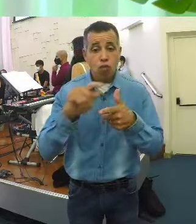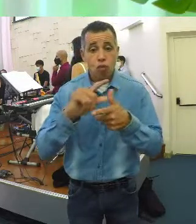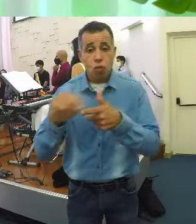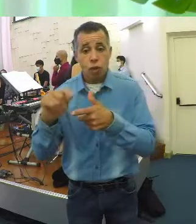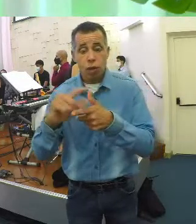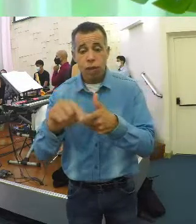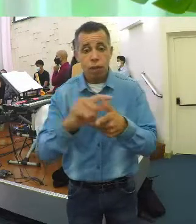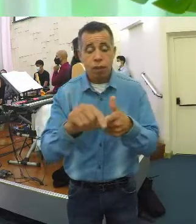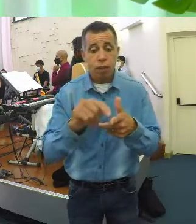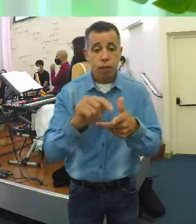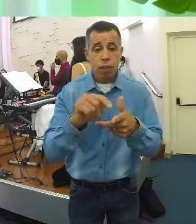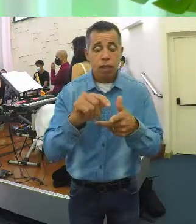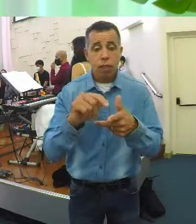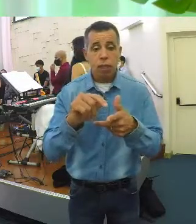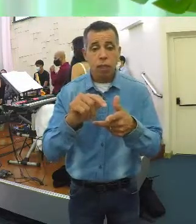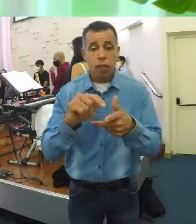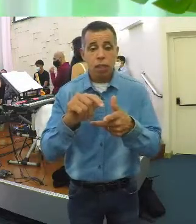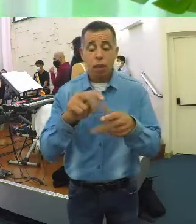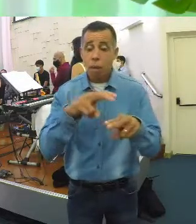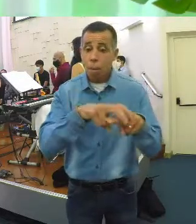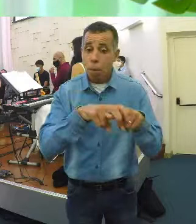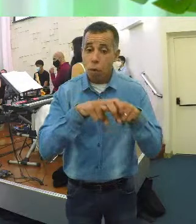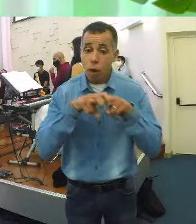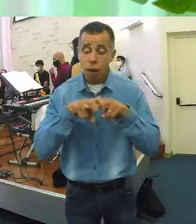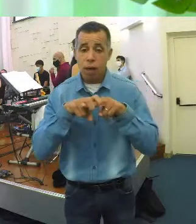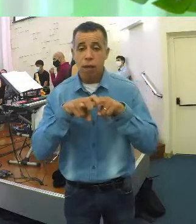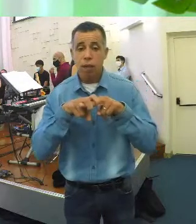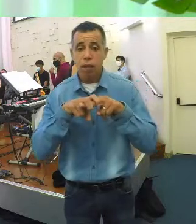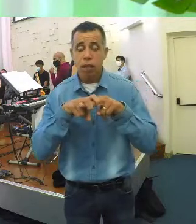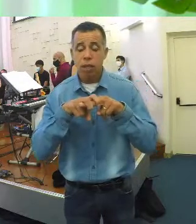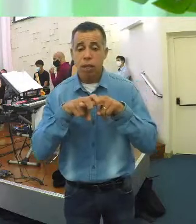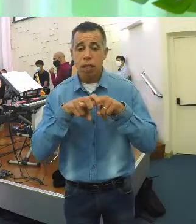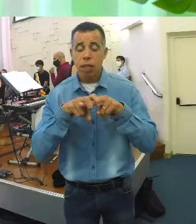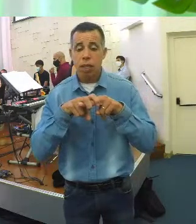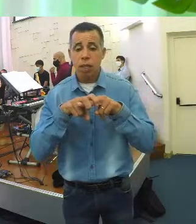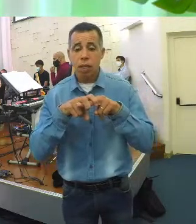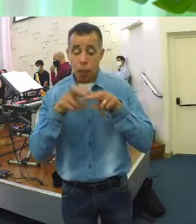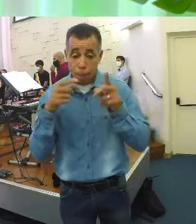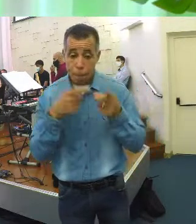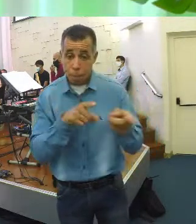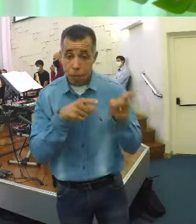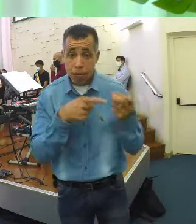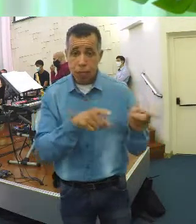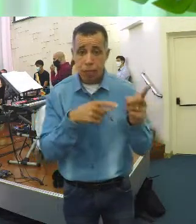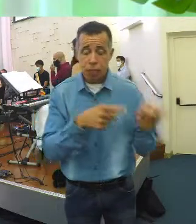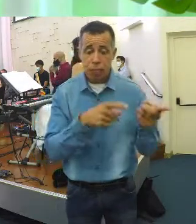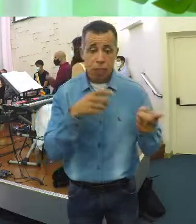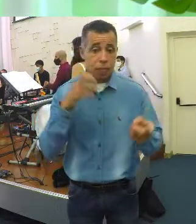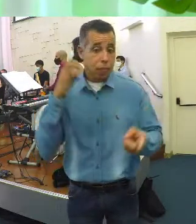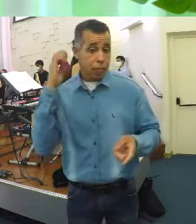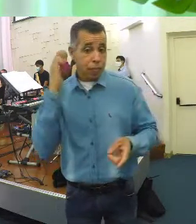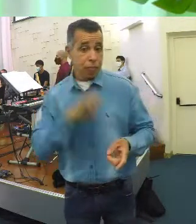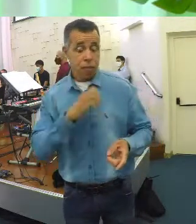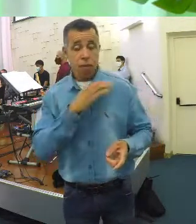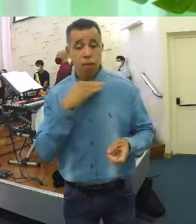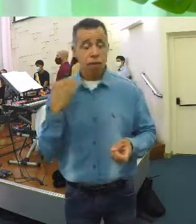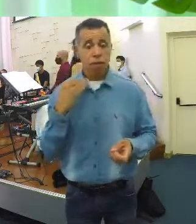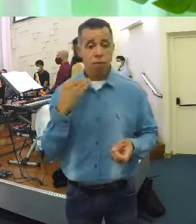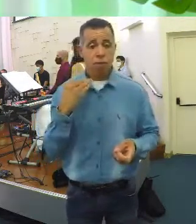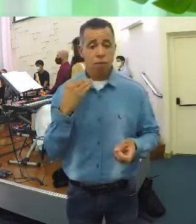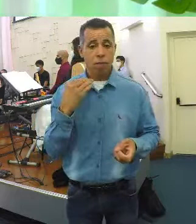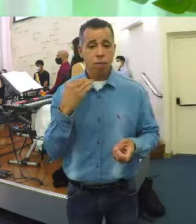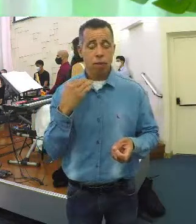19, por causa da tribulação que sobreveio a Estevão, se espalharam até a Fenícia, Chipre